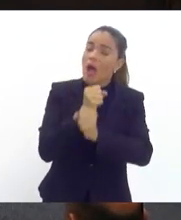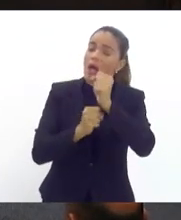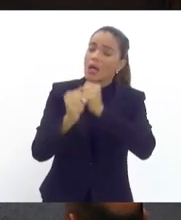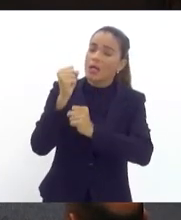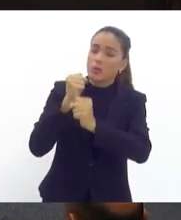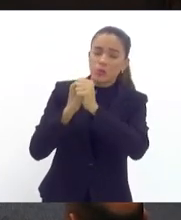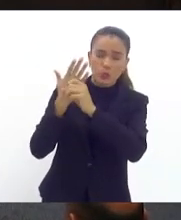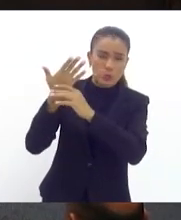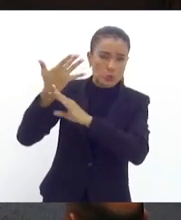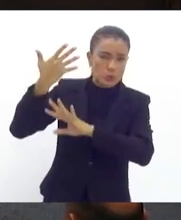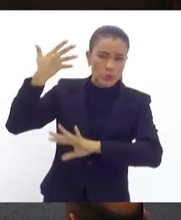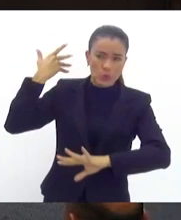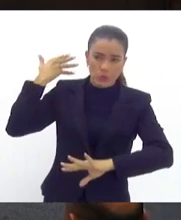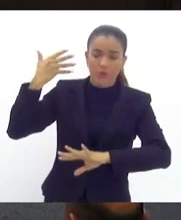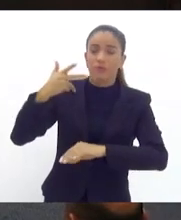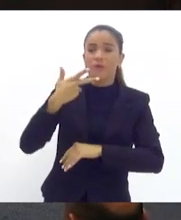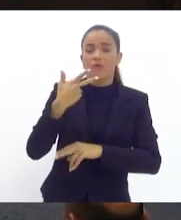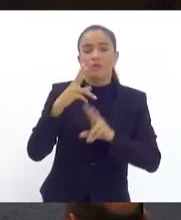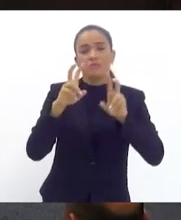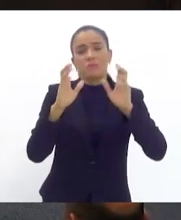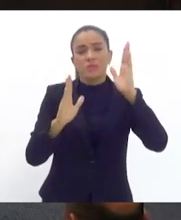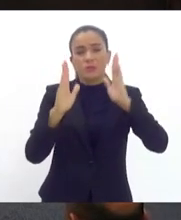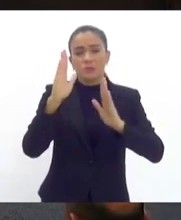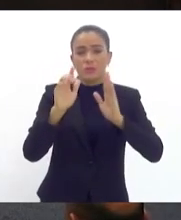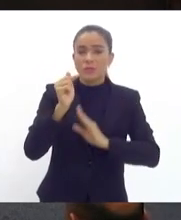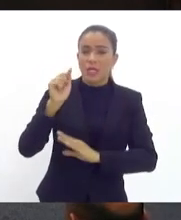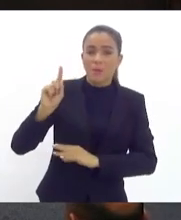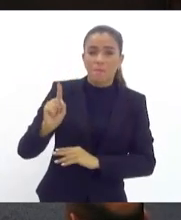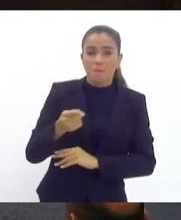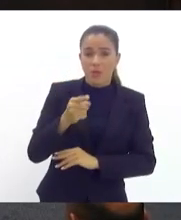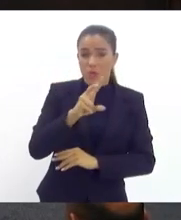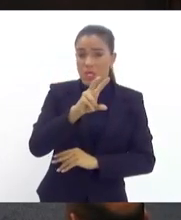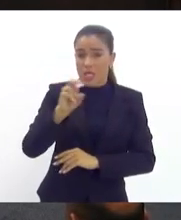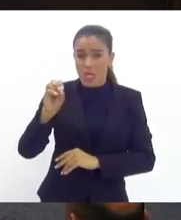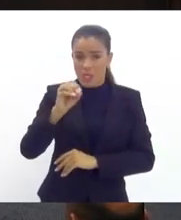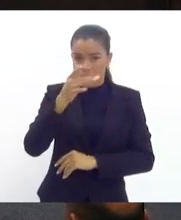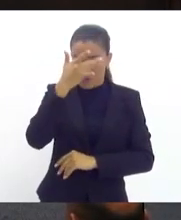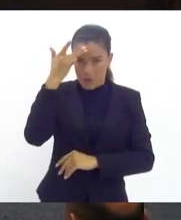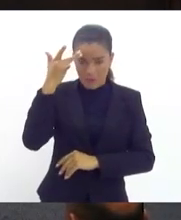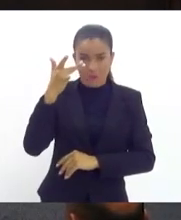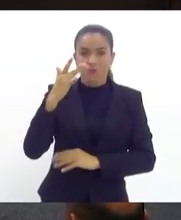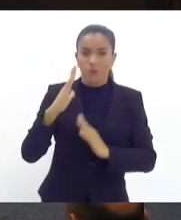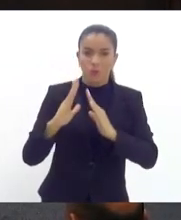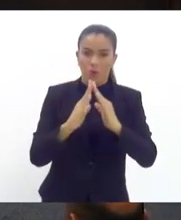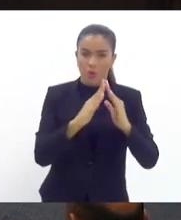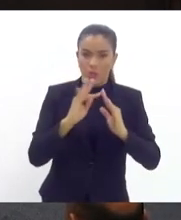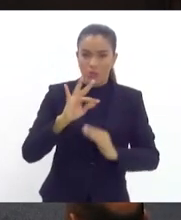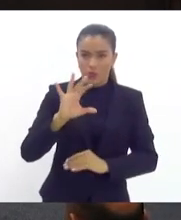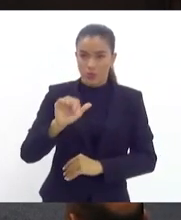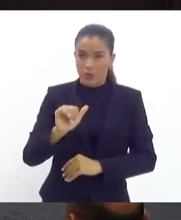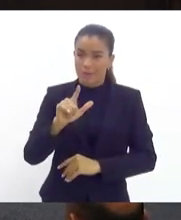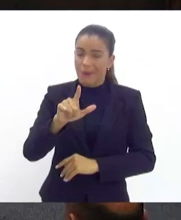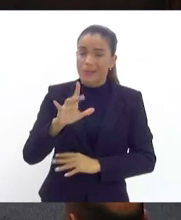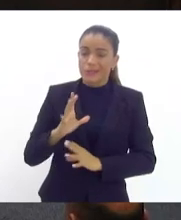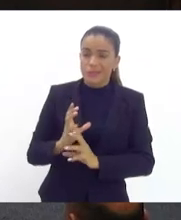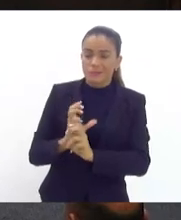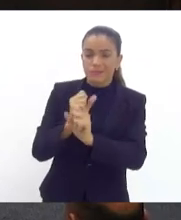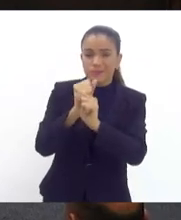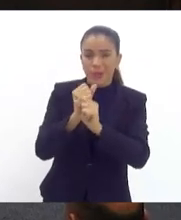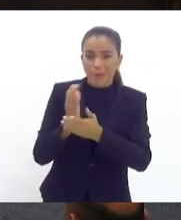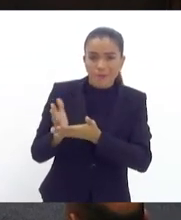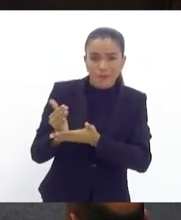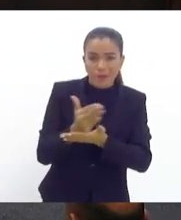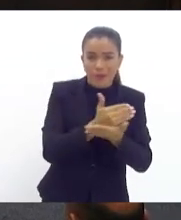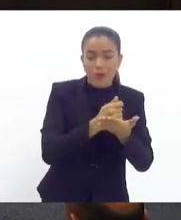que que dizia aproximadamente 7.500 moradores Só que nesse levantamento ele não teve a